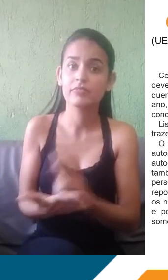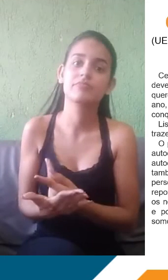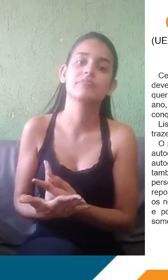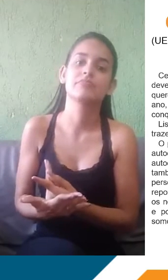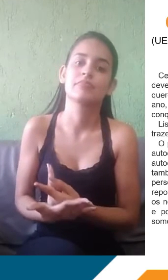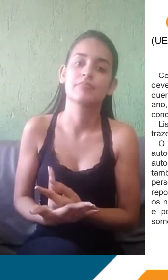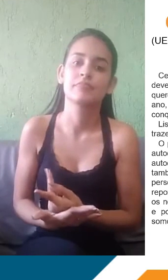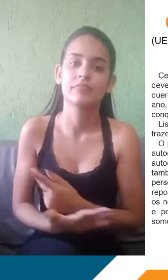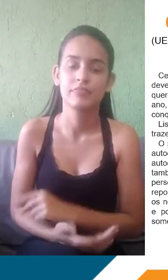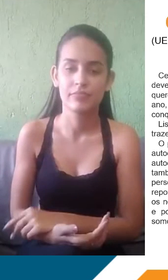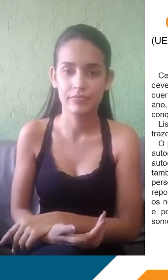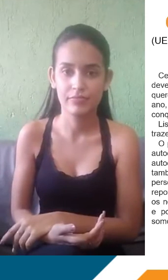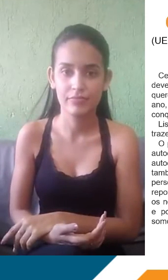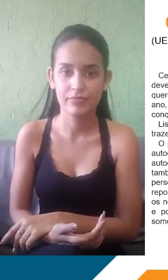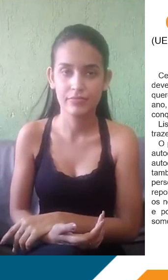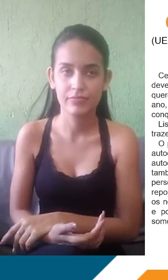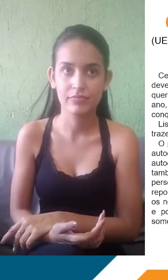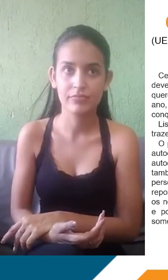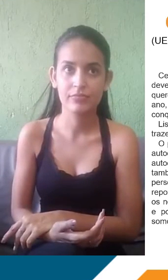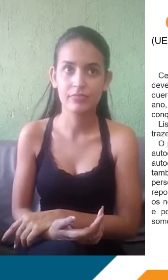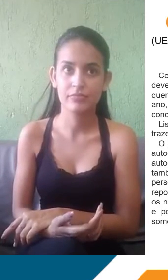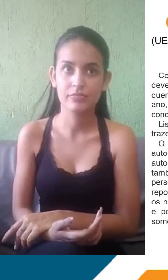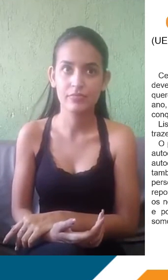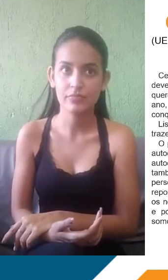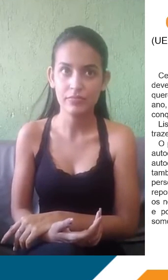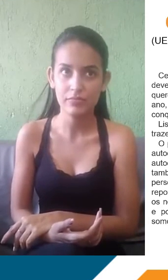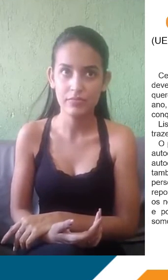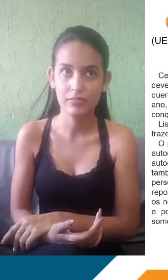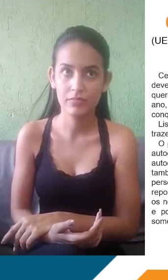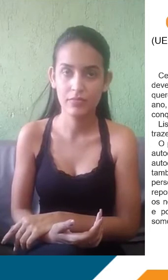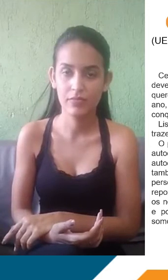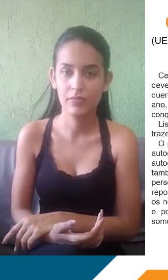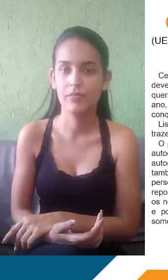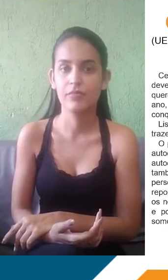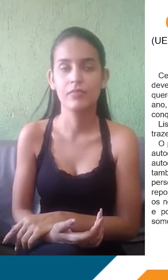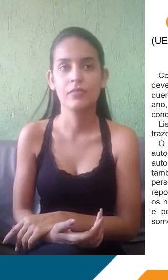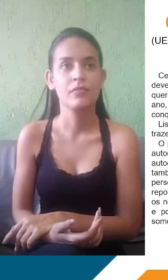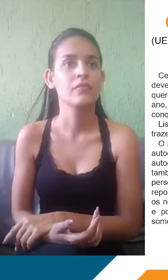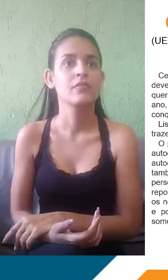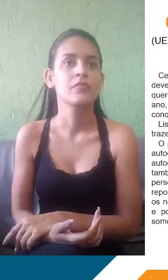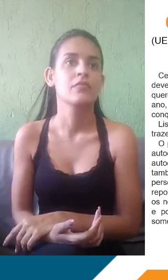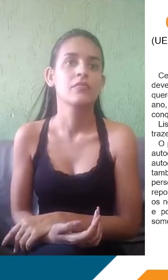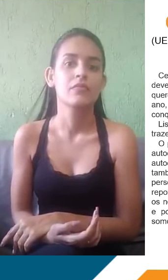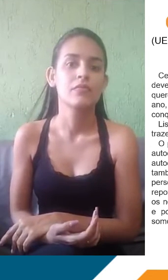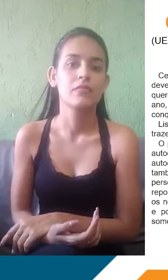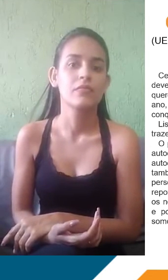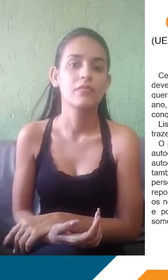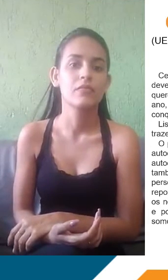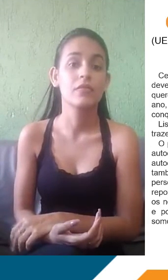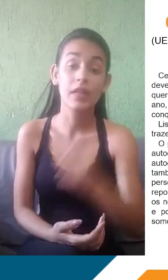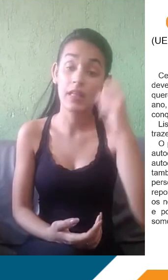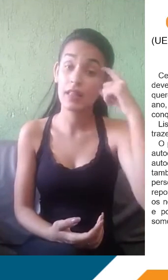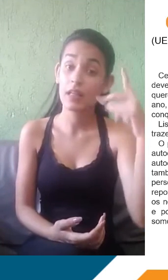como uma estratégia, recurso. Além disso, não devemos nos confundir quando 2 premissas particulares são